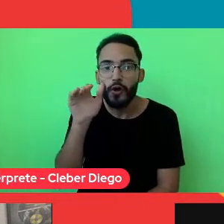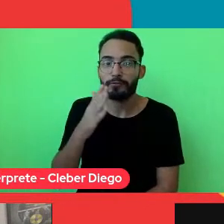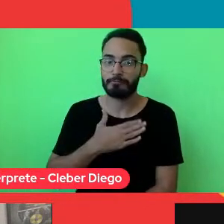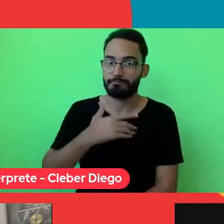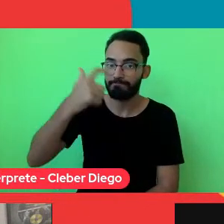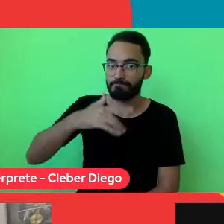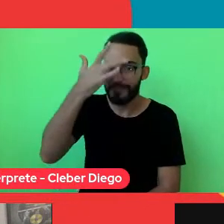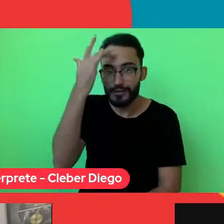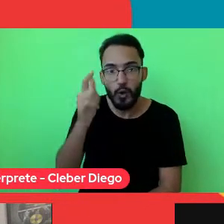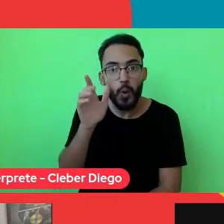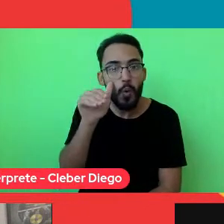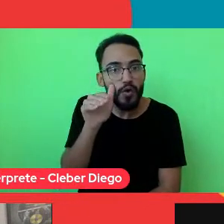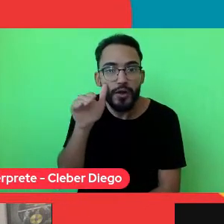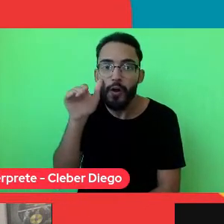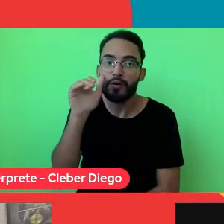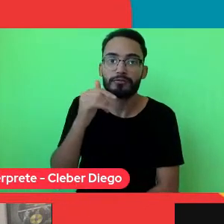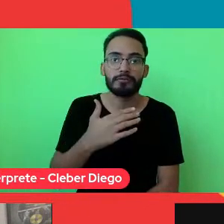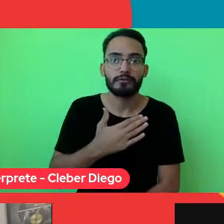muito curiosa.